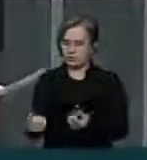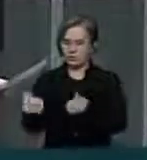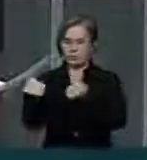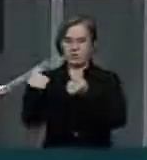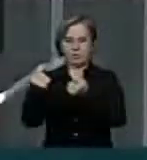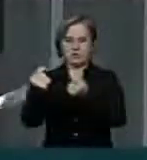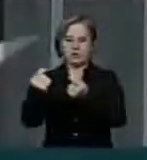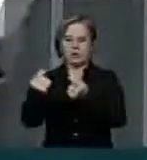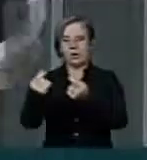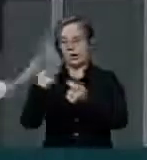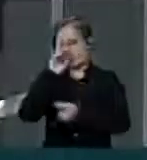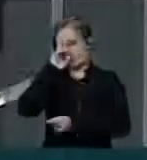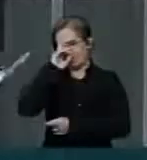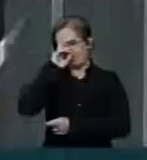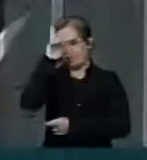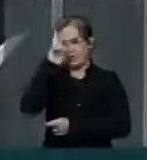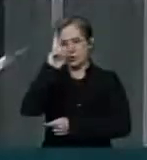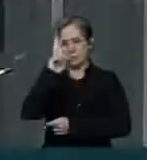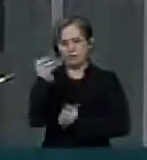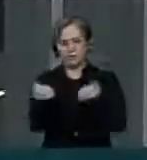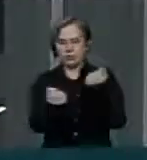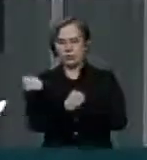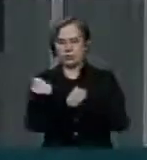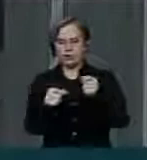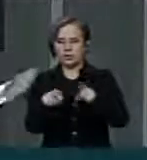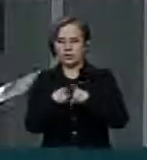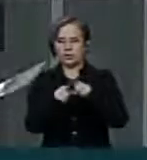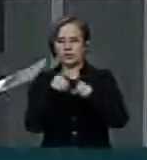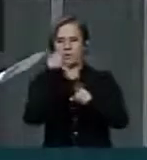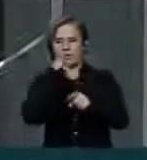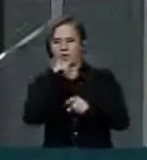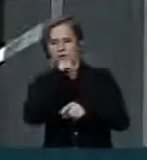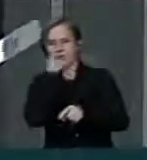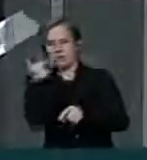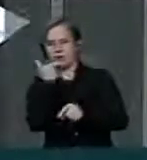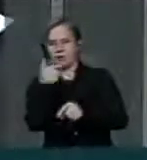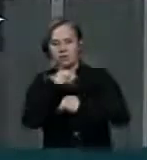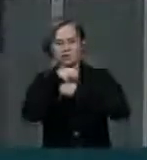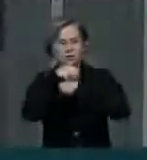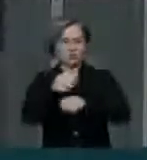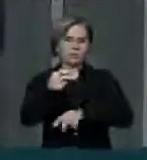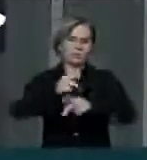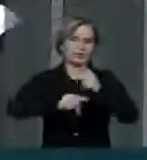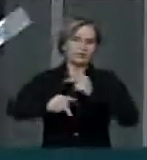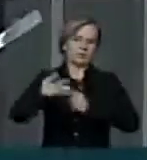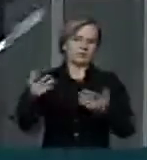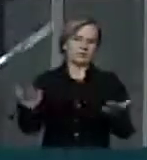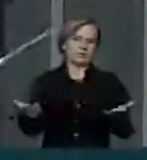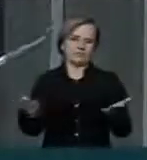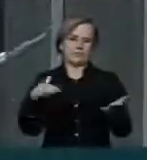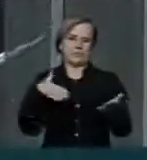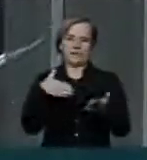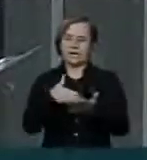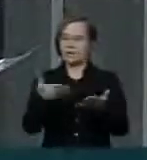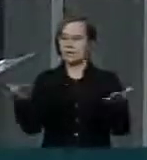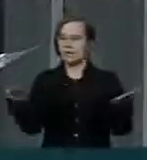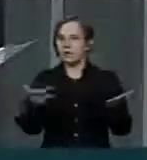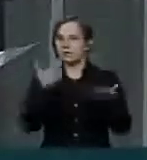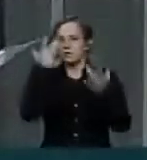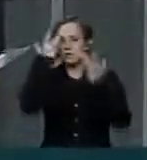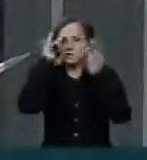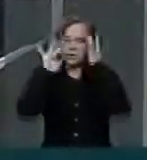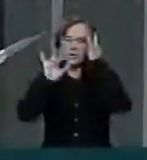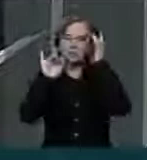dos automóveis e a madrasta do transporte público. Quer dizer, até hoje a gente não tem ideia qual é